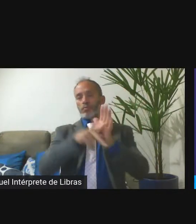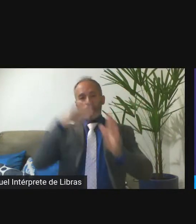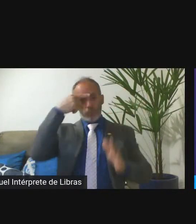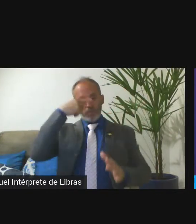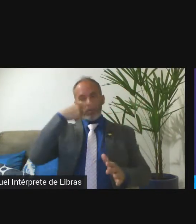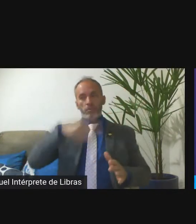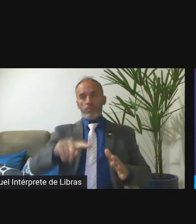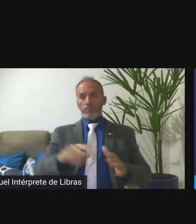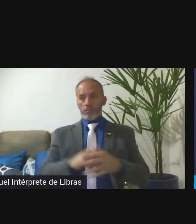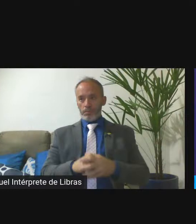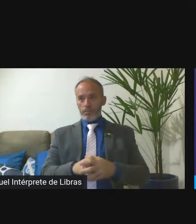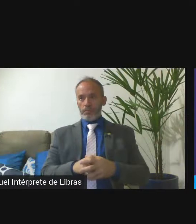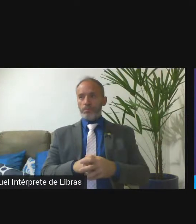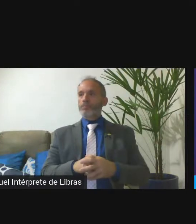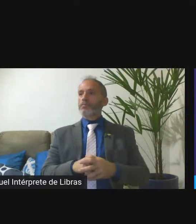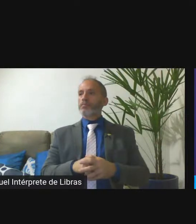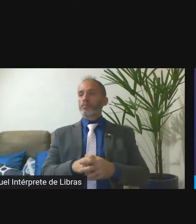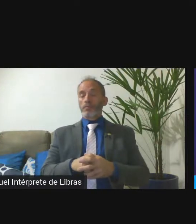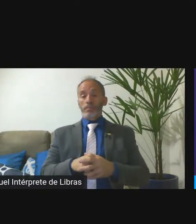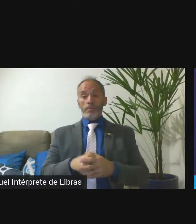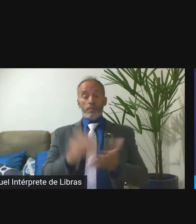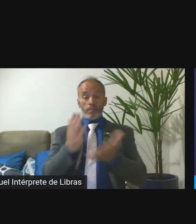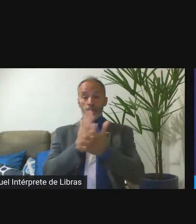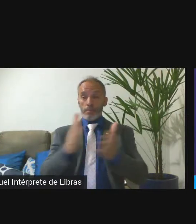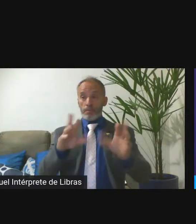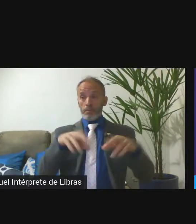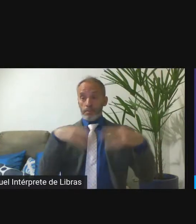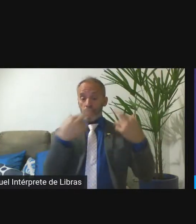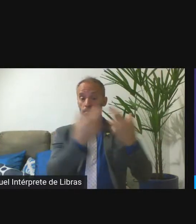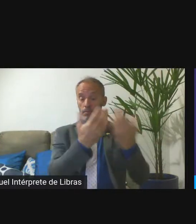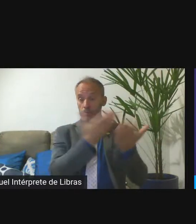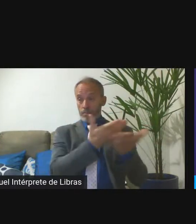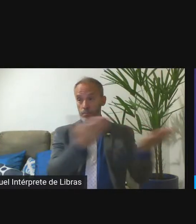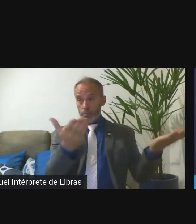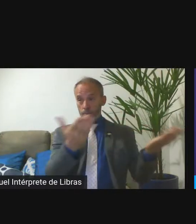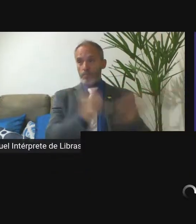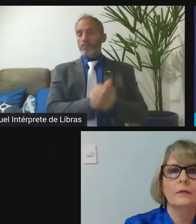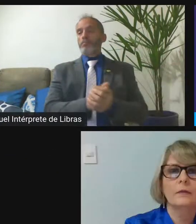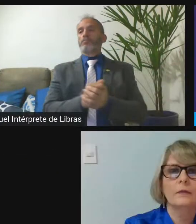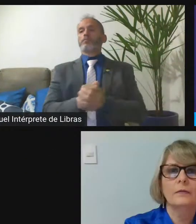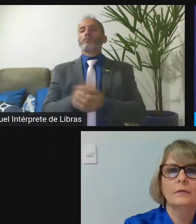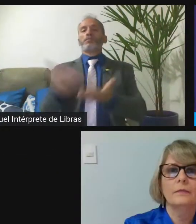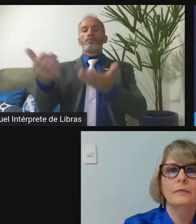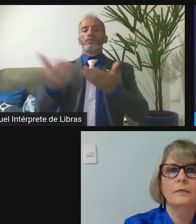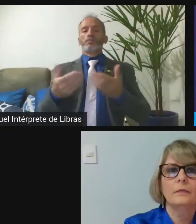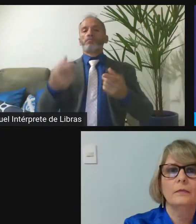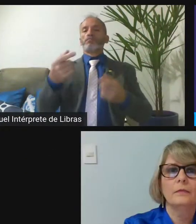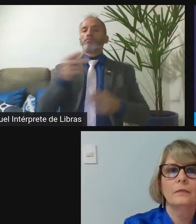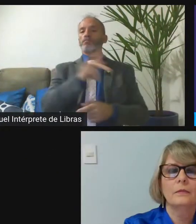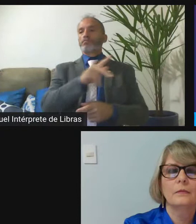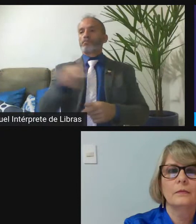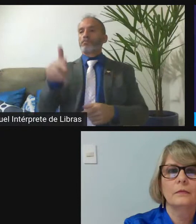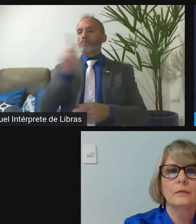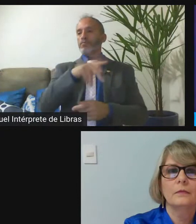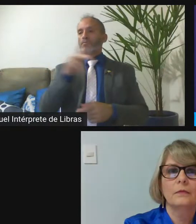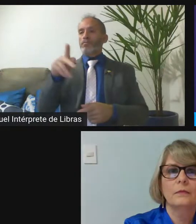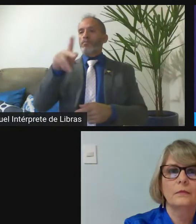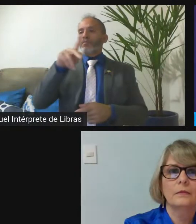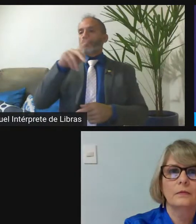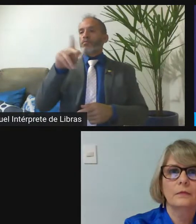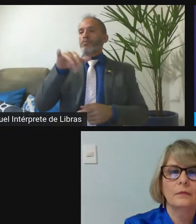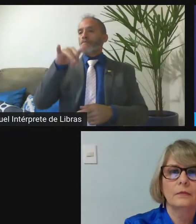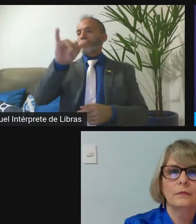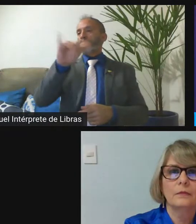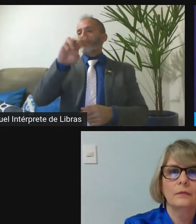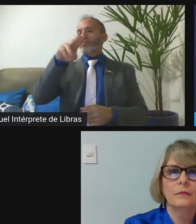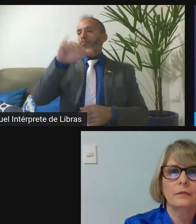Lavras. Para o encerramento desta sessão solene, convidamos a presidente da sessão, professora Zuí